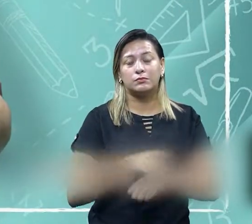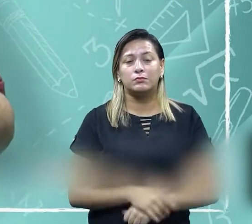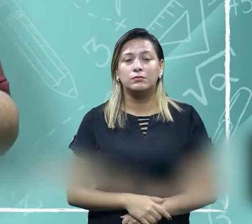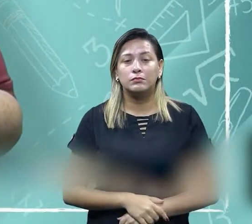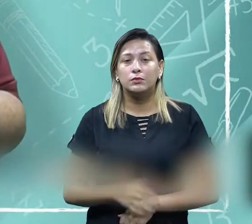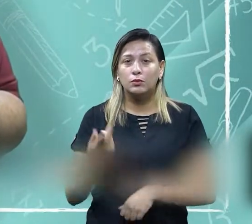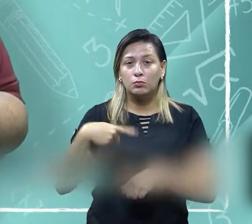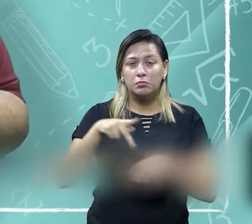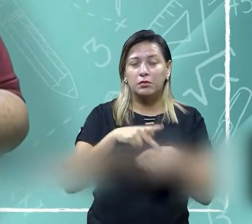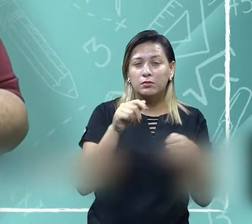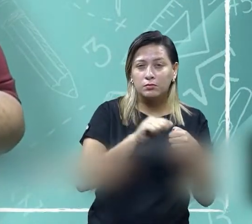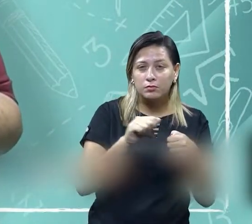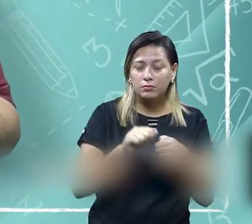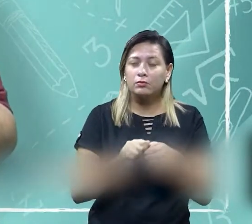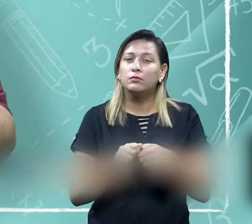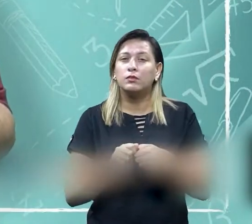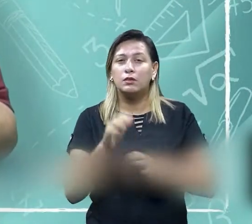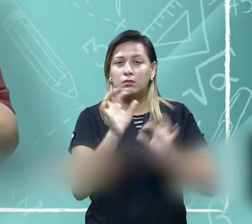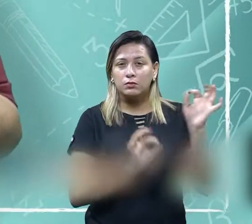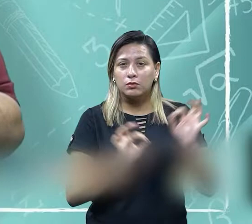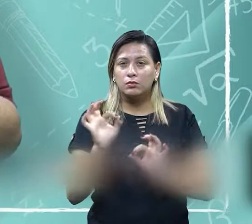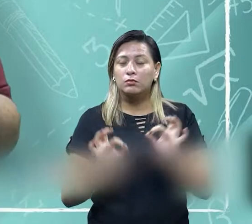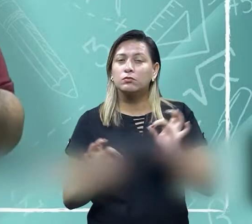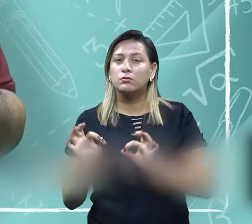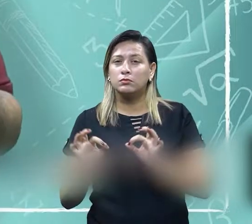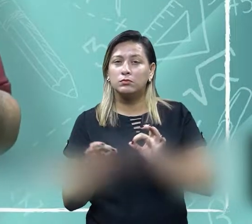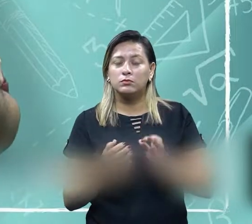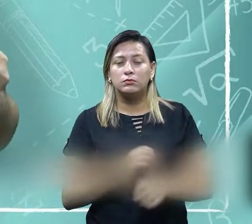e regulamenta os seus próprios